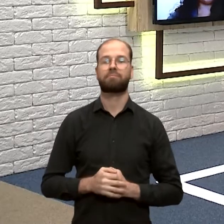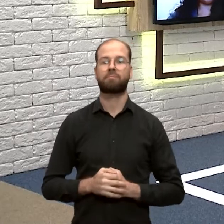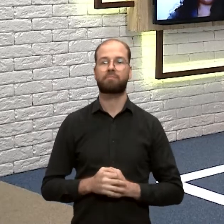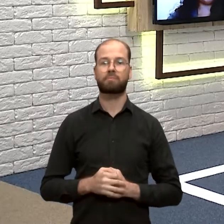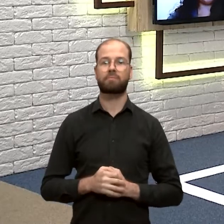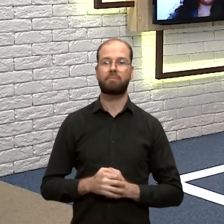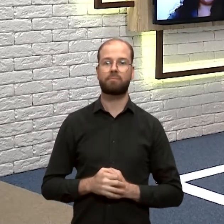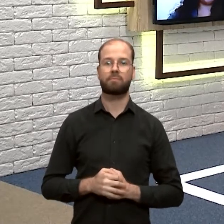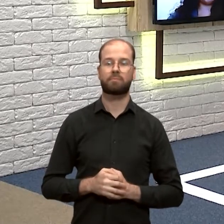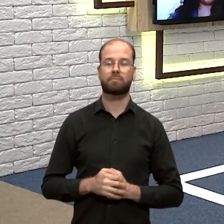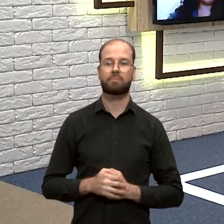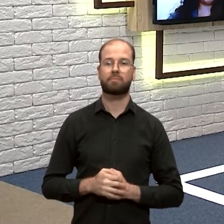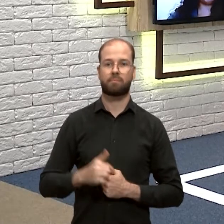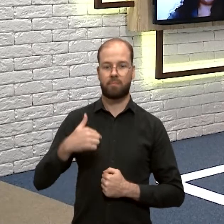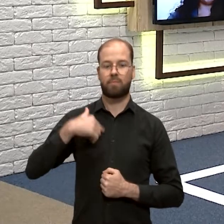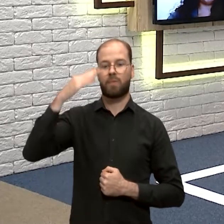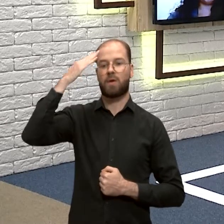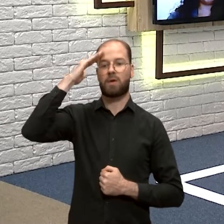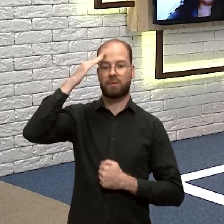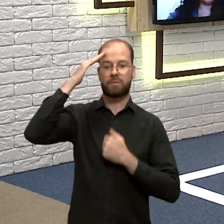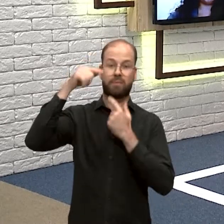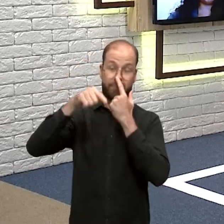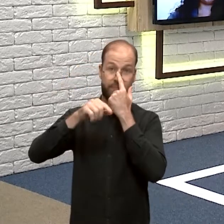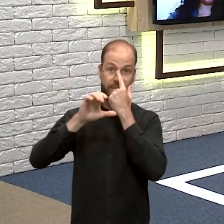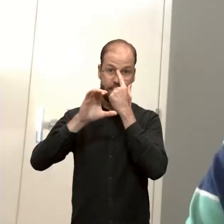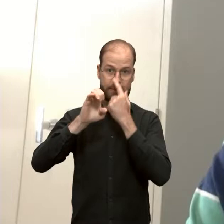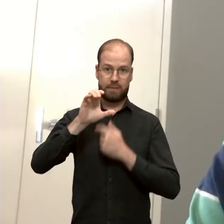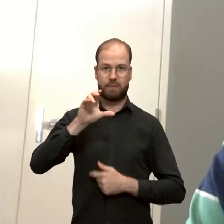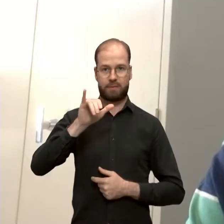Bem, eu entendo que a Cecília tocou num ponto-chave